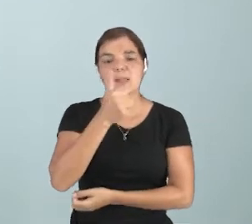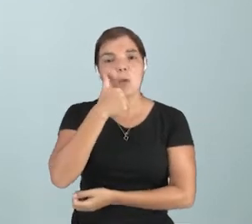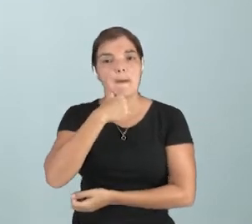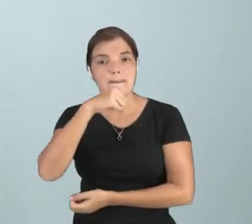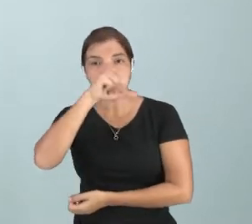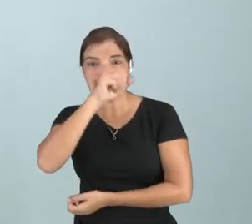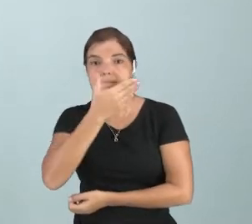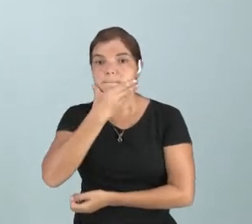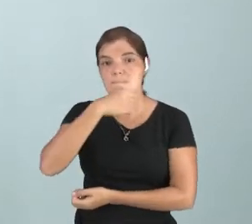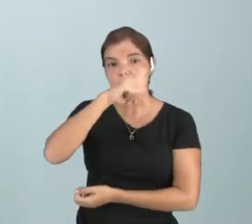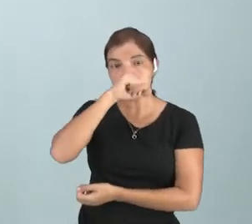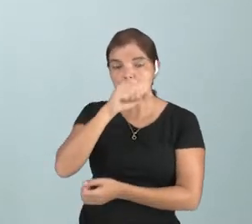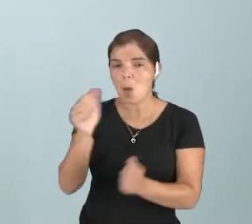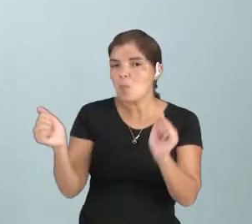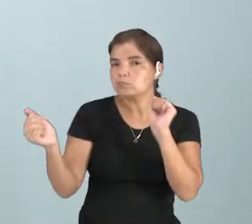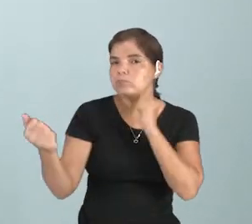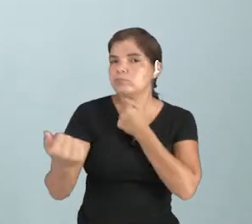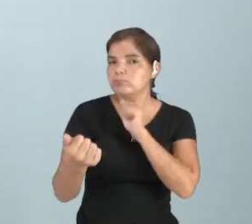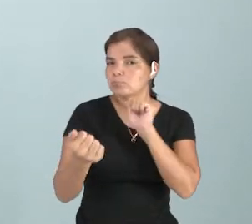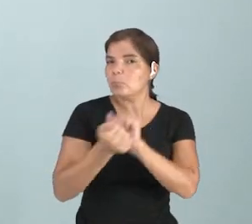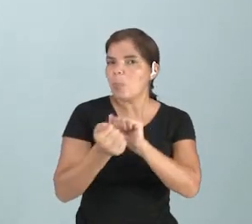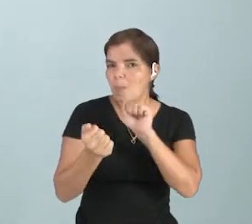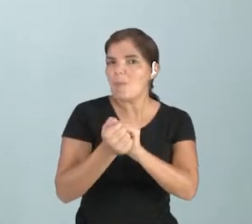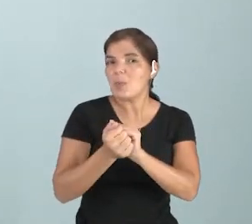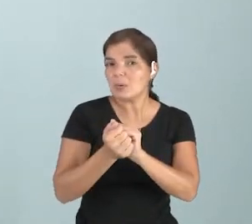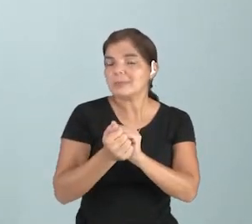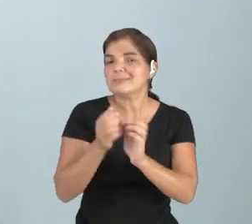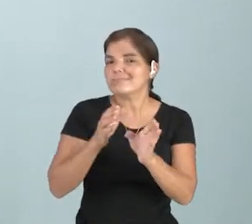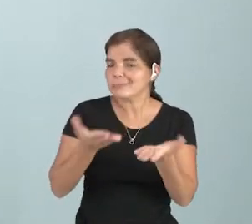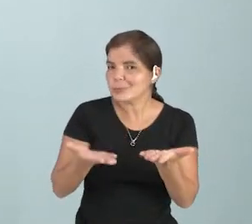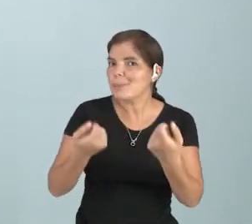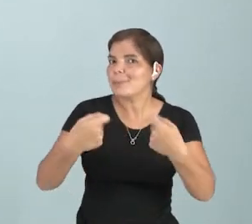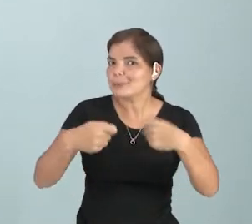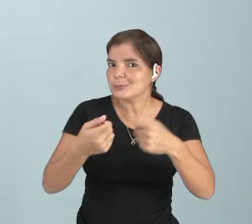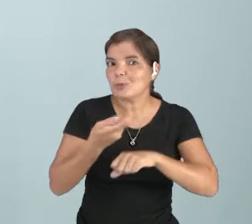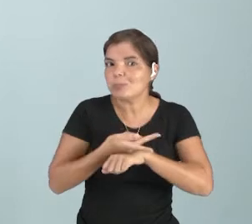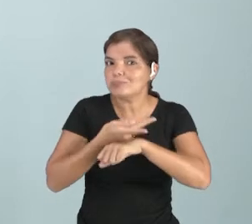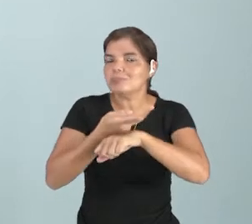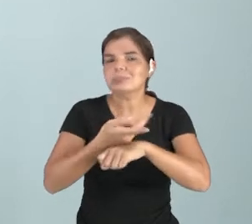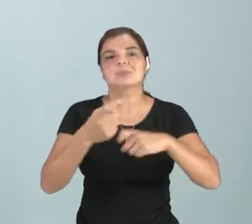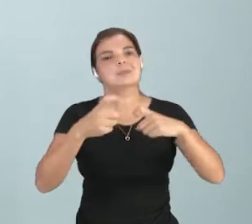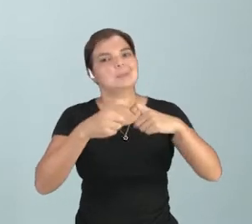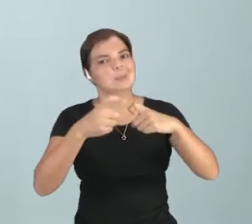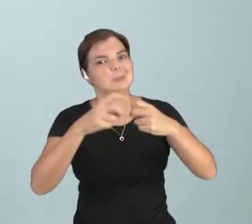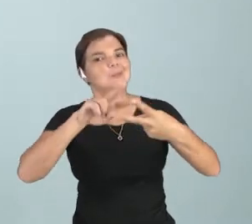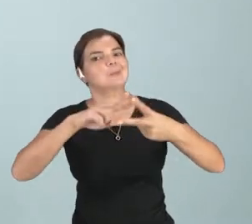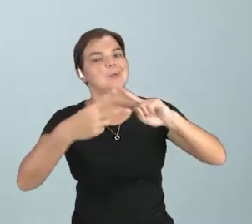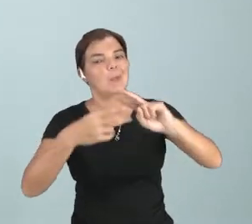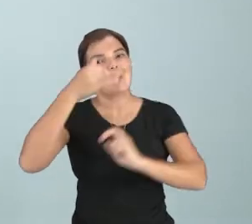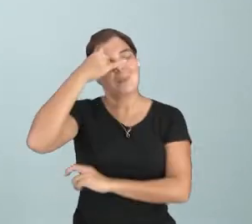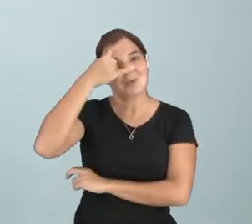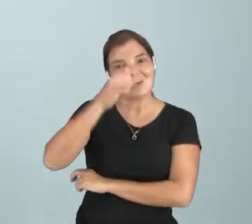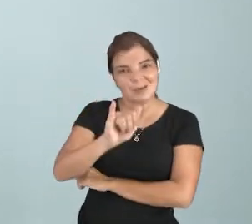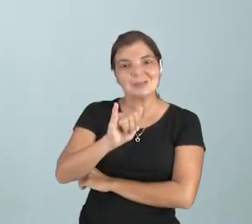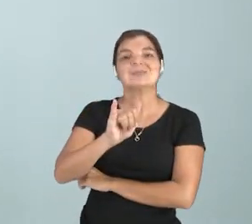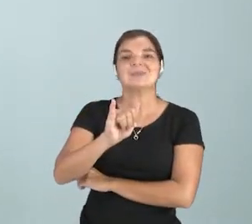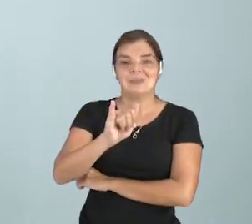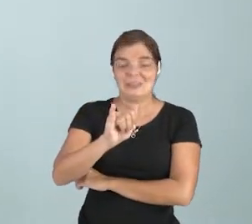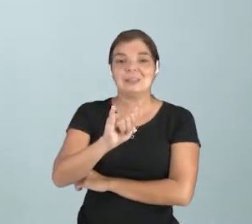muito próximo, talvez isso seja aconselhável procurar esse aconselhamento justamente para evitar